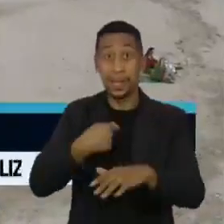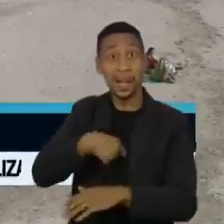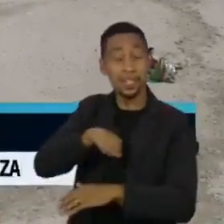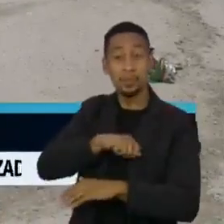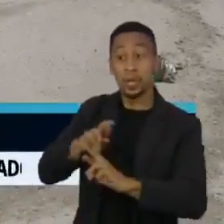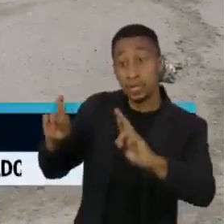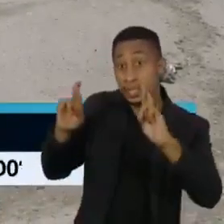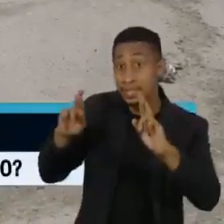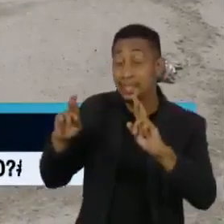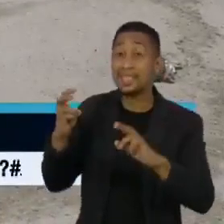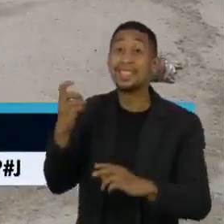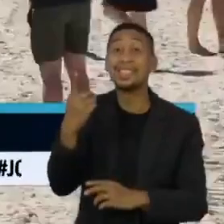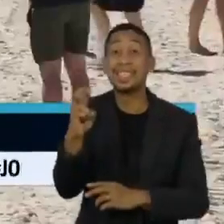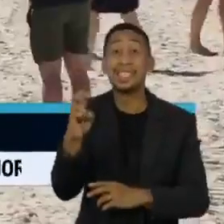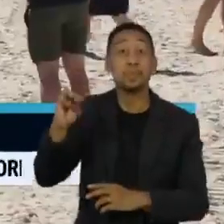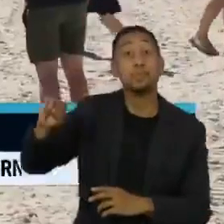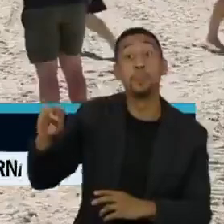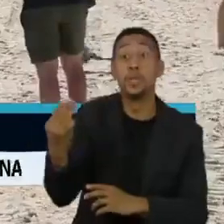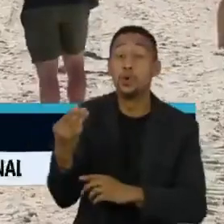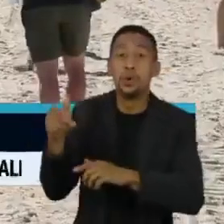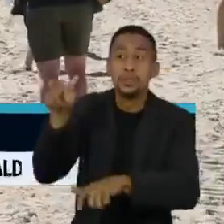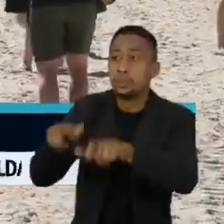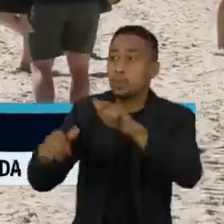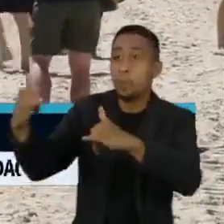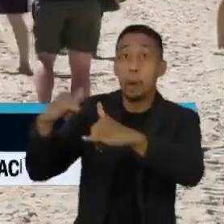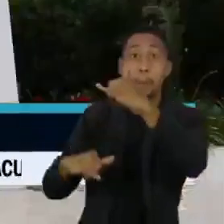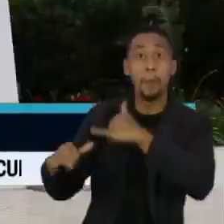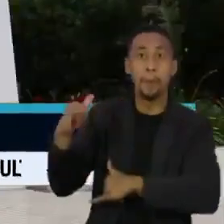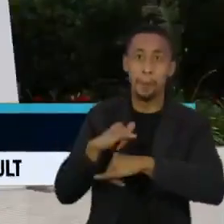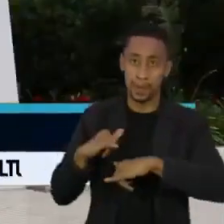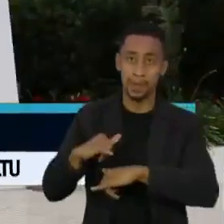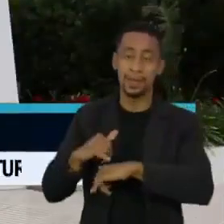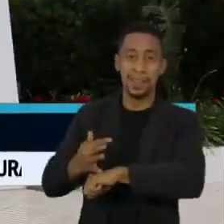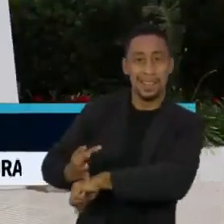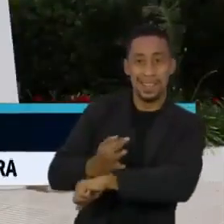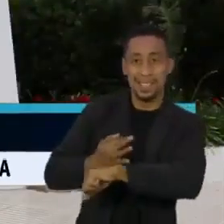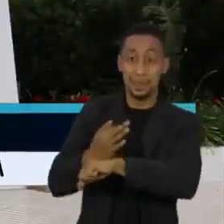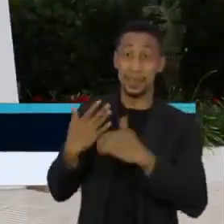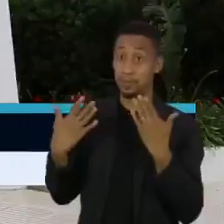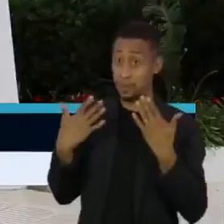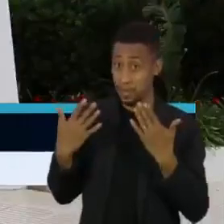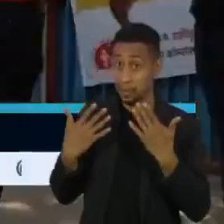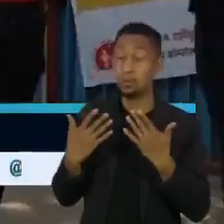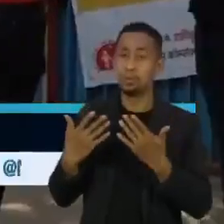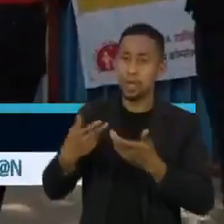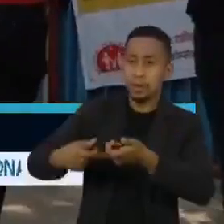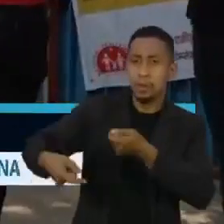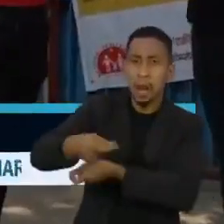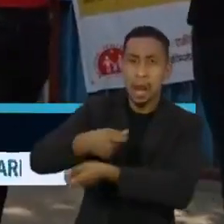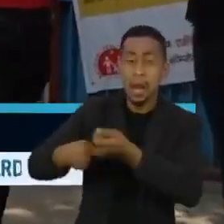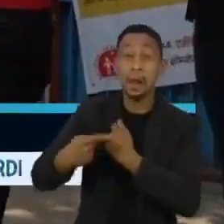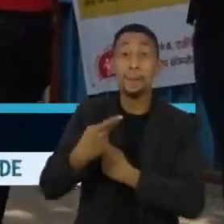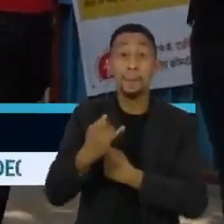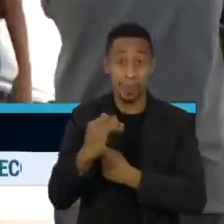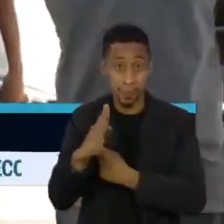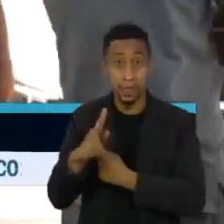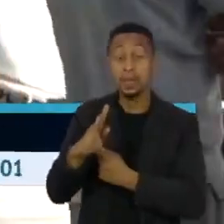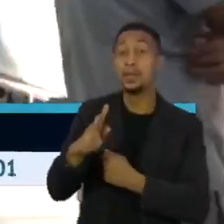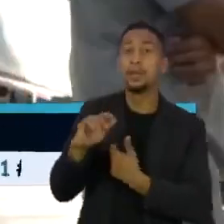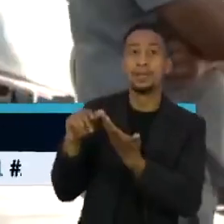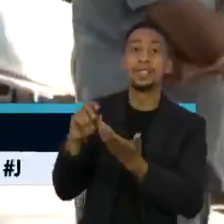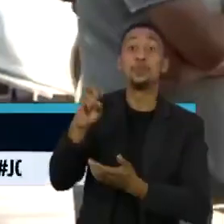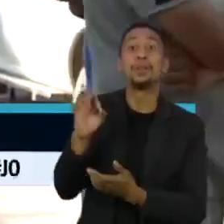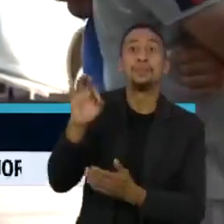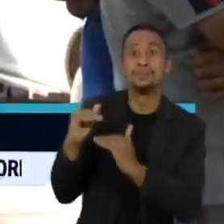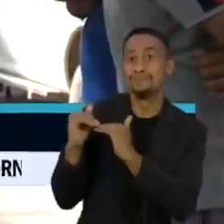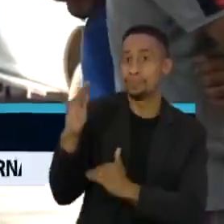de visitantes nas férias de verão. O turismo representa 12% do PIB espanhol. E depois de atrasos e